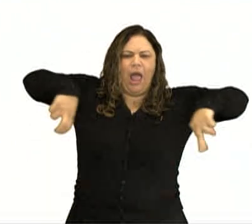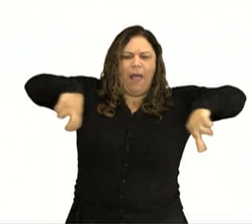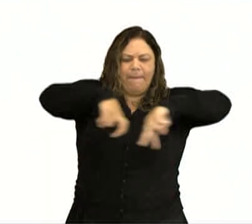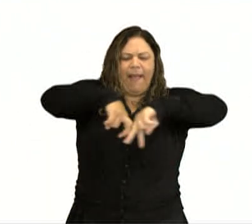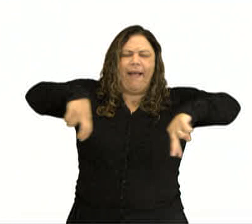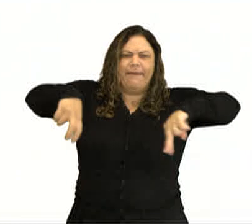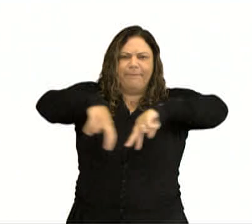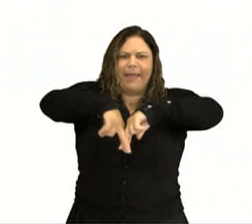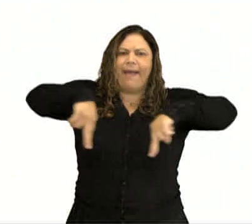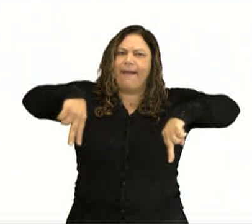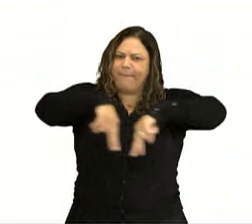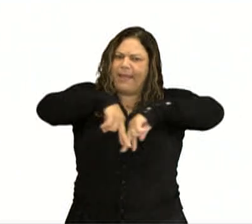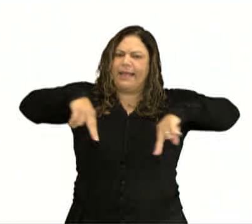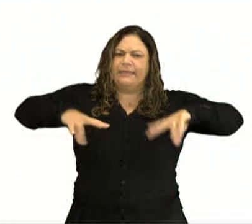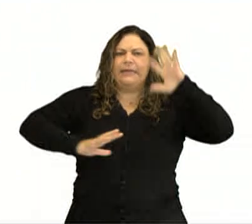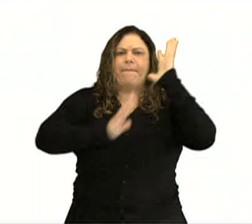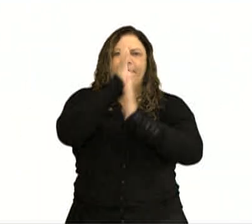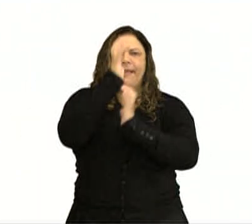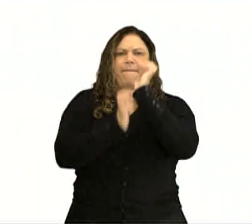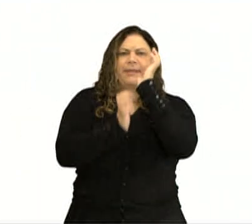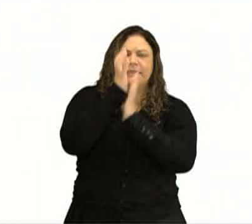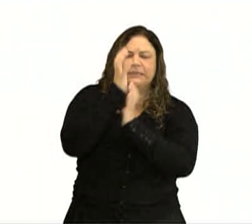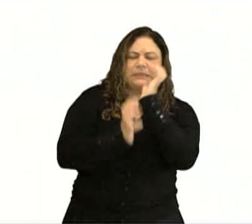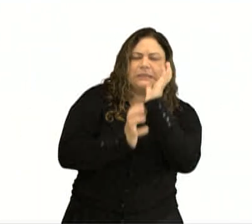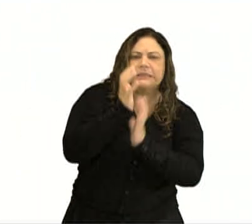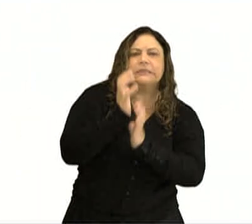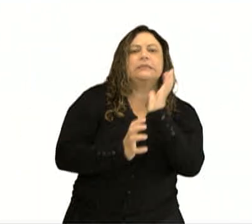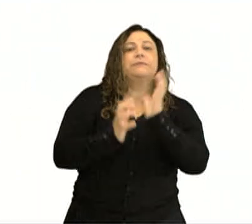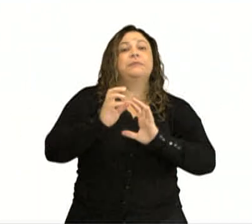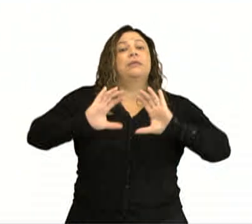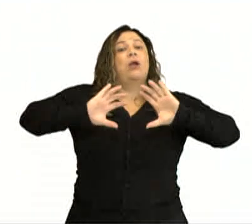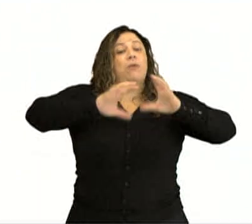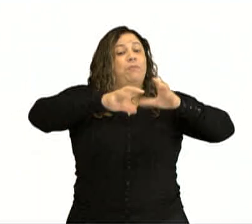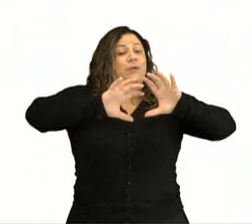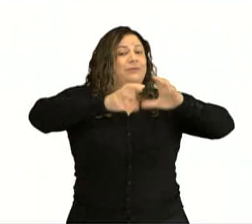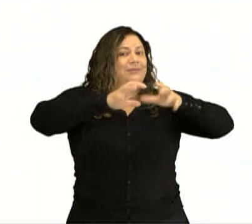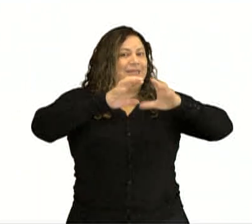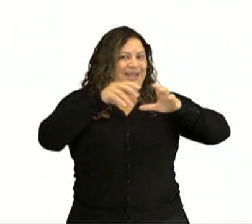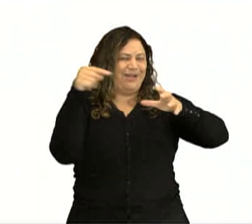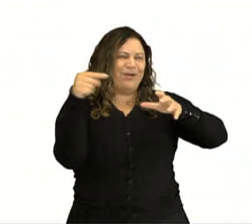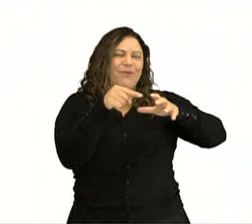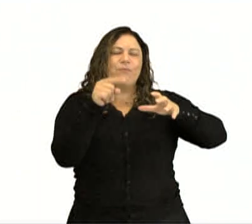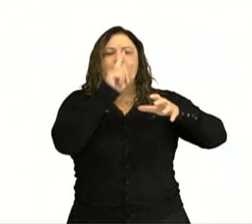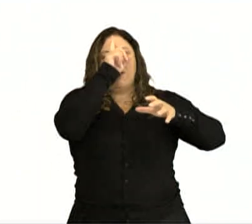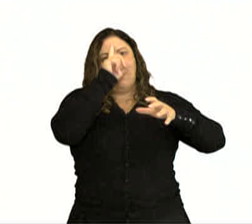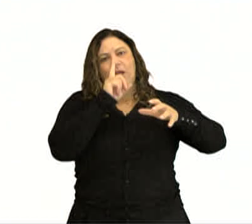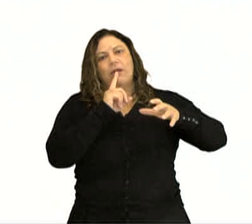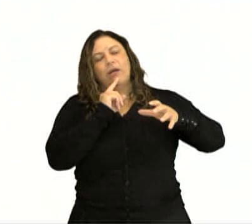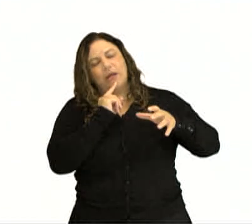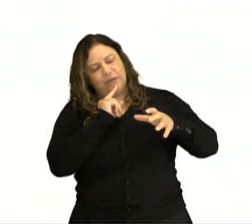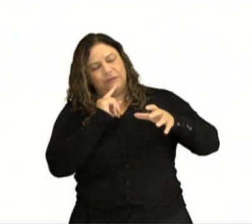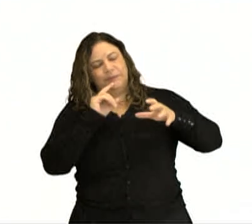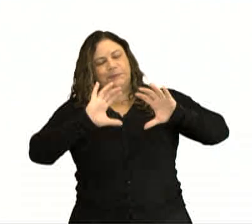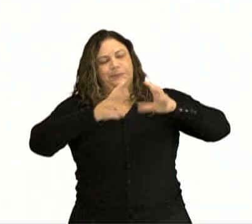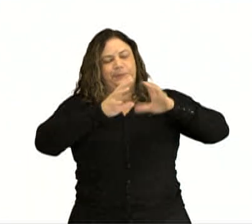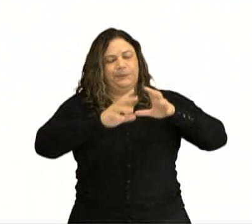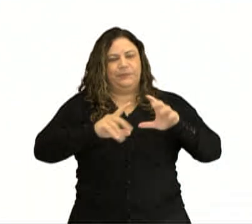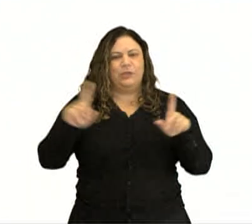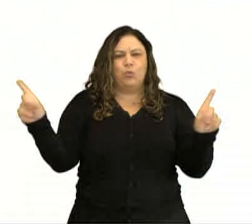esfalfavam-se, brigavam. Por causa da bola de couro amarelo que não parava